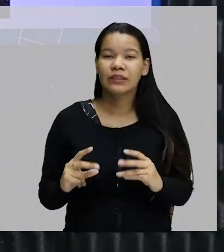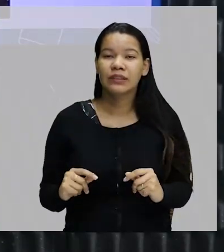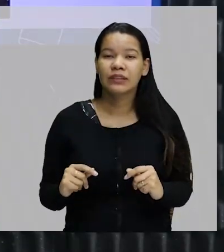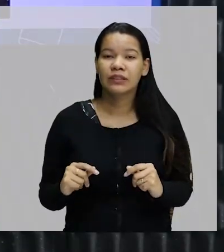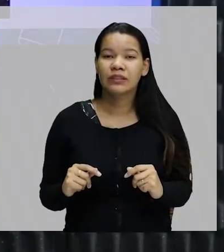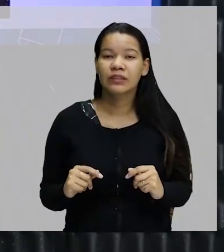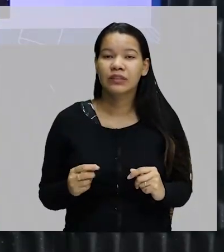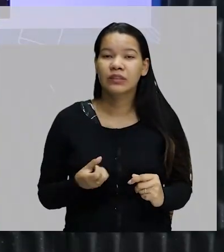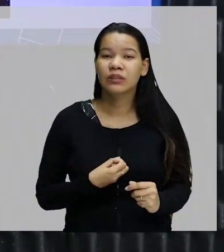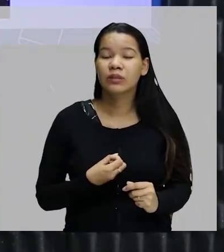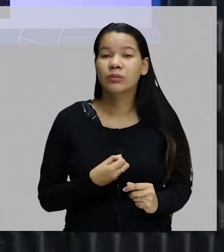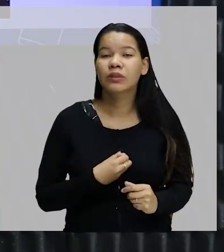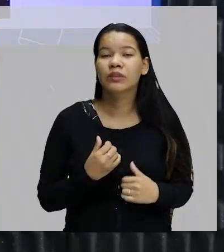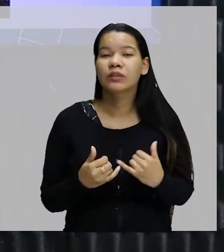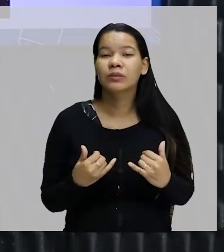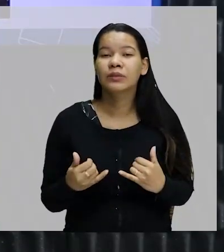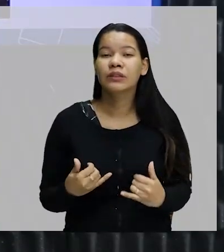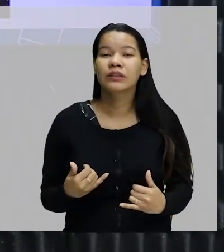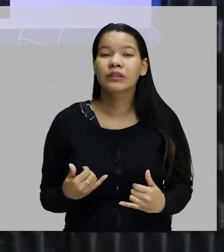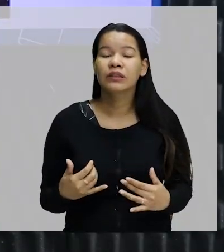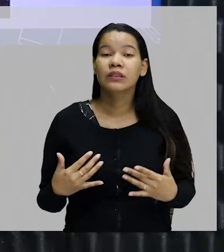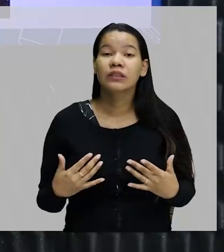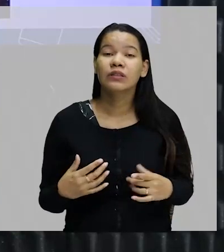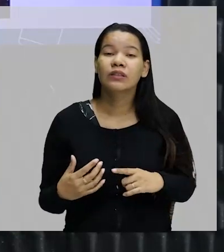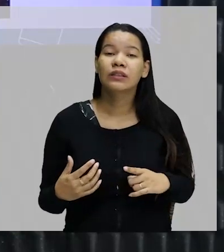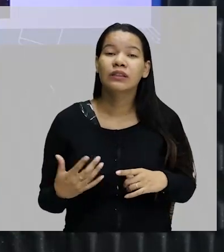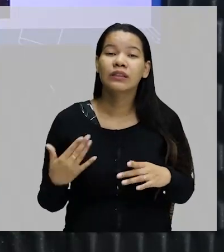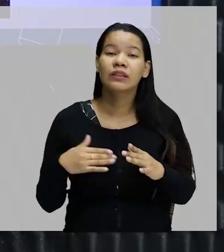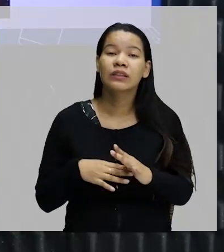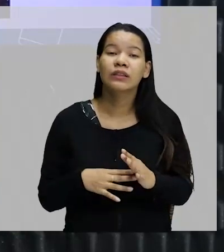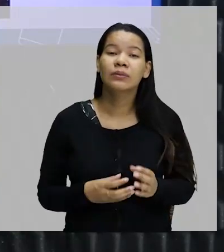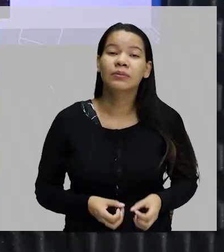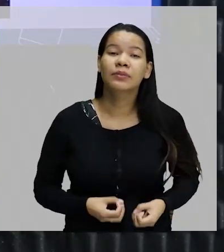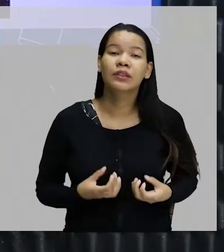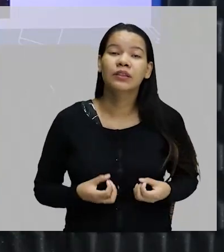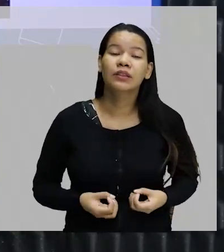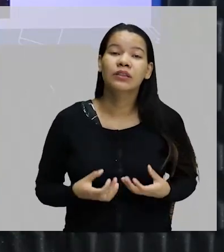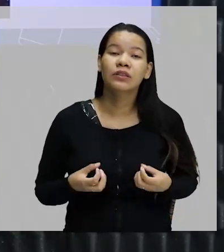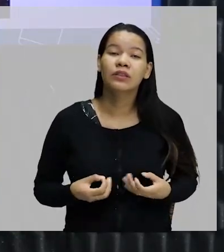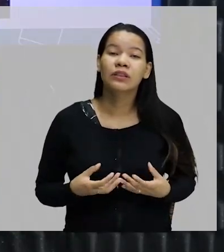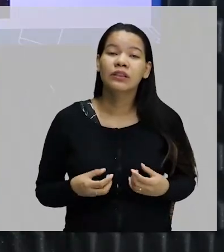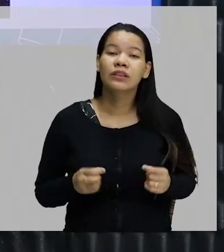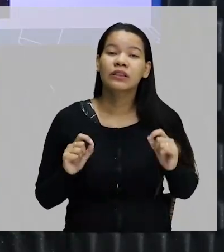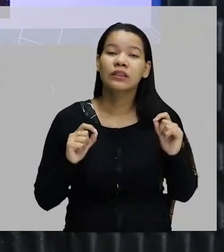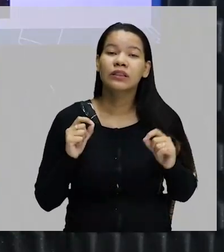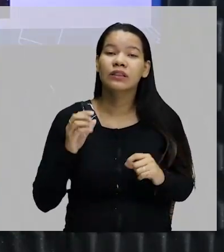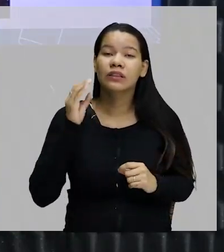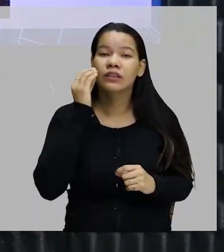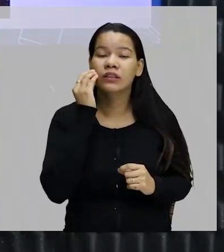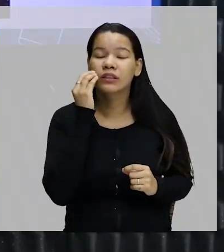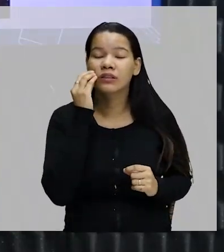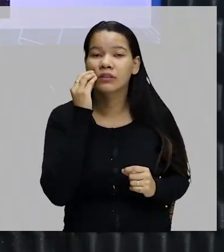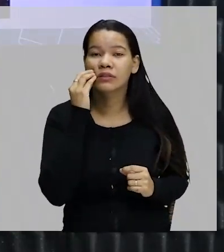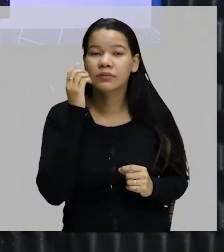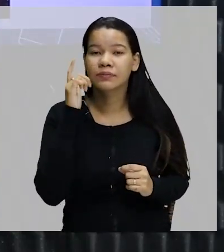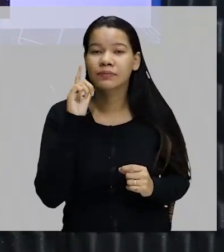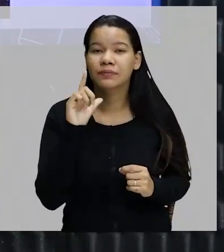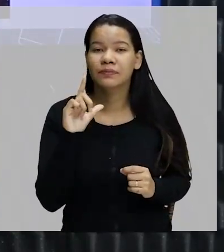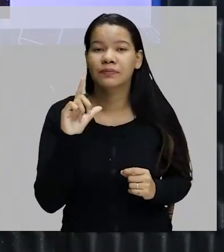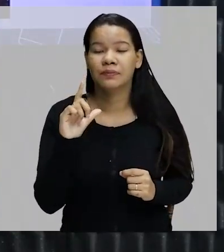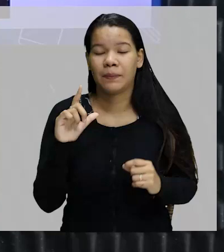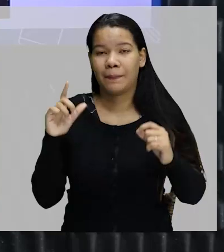em número de brincantes. Então, existem até algumas manifestações aí que tentam resgatar essa